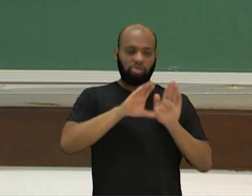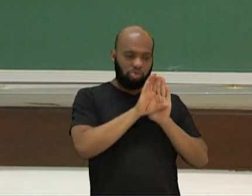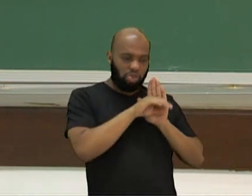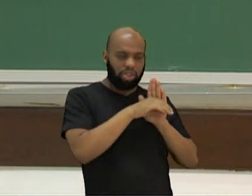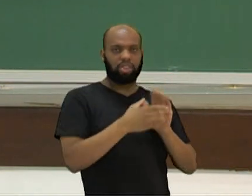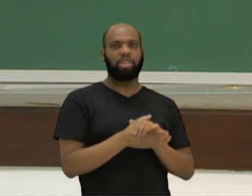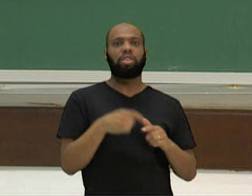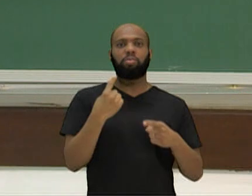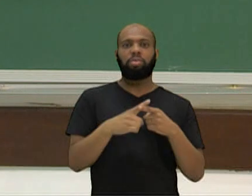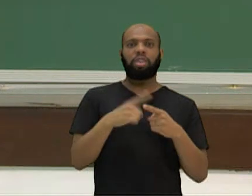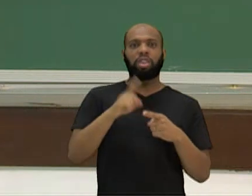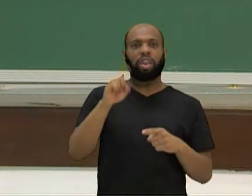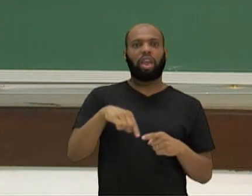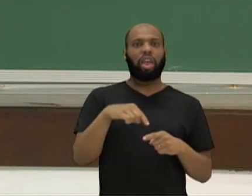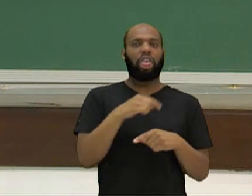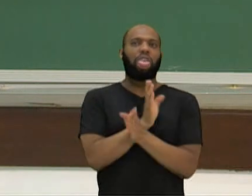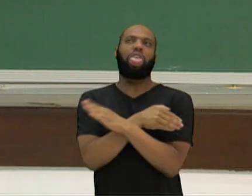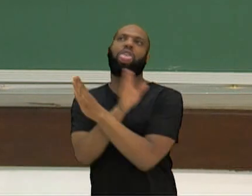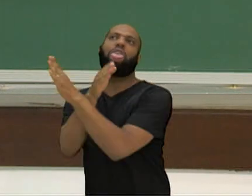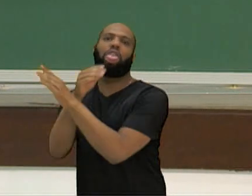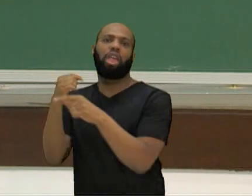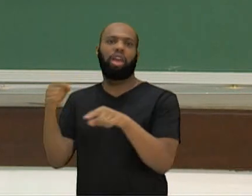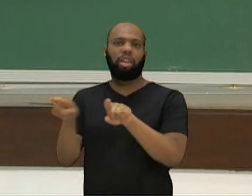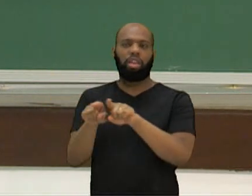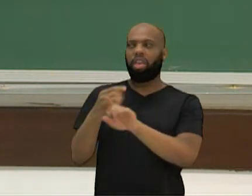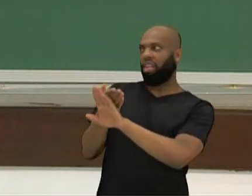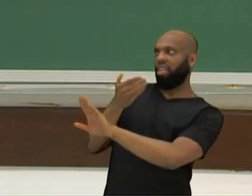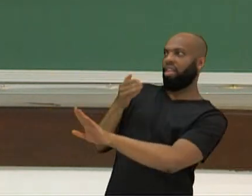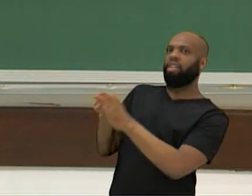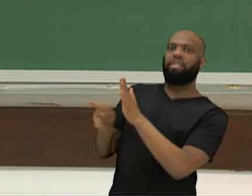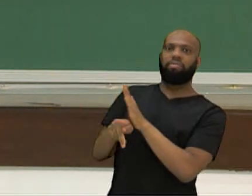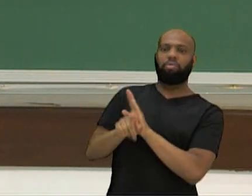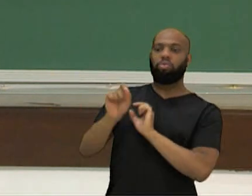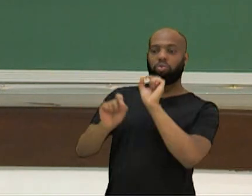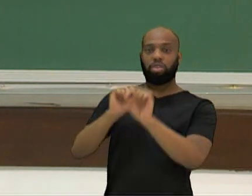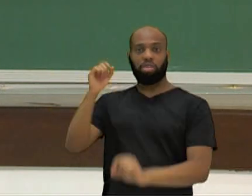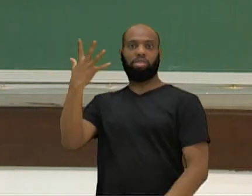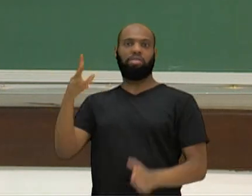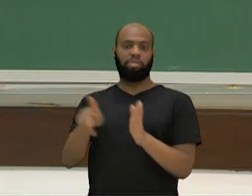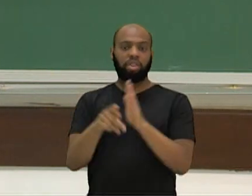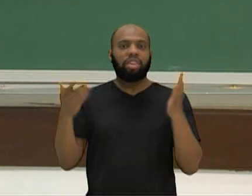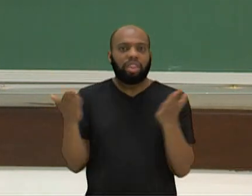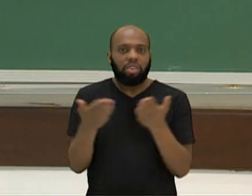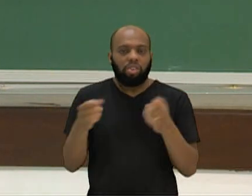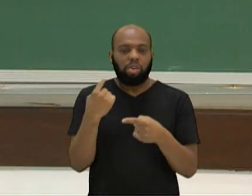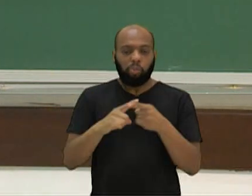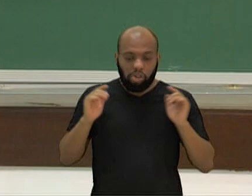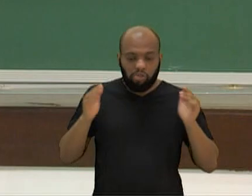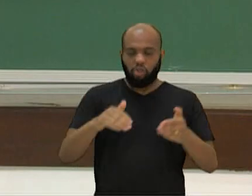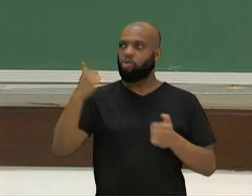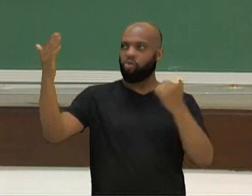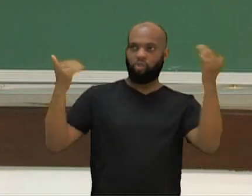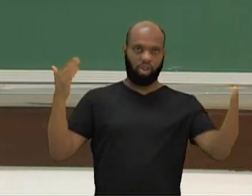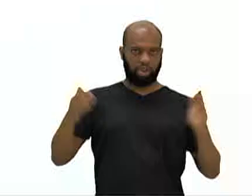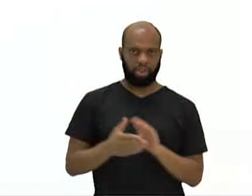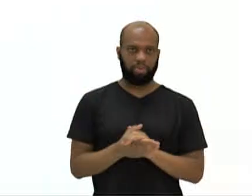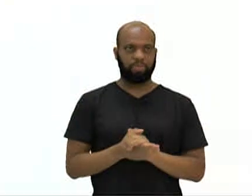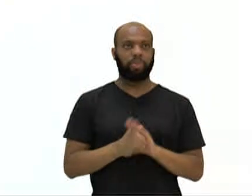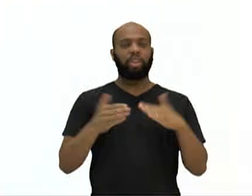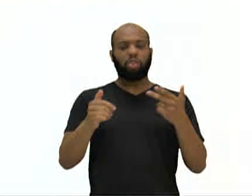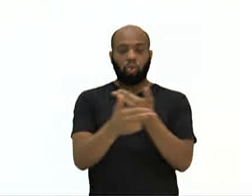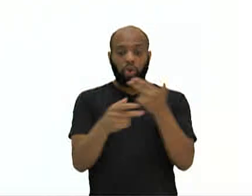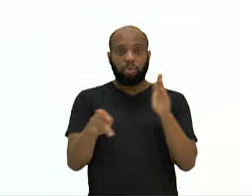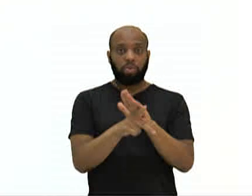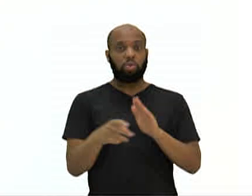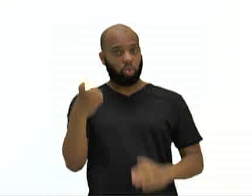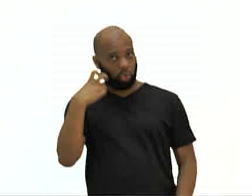de alienação, né? Porque a gente está focado numa coisinha que é externa, né? Então, os produtos